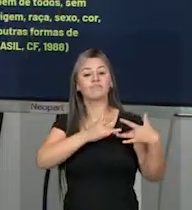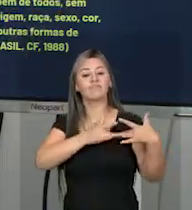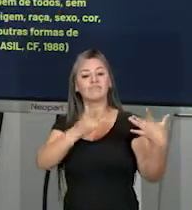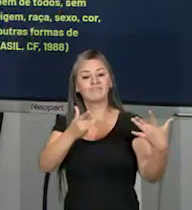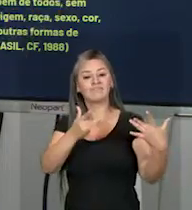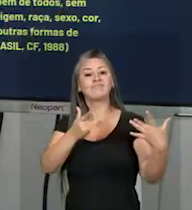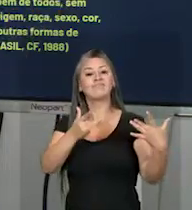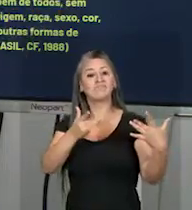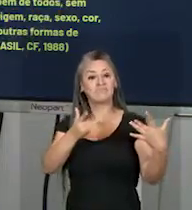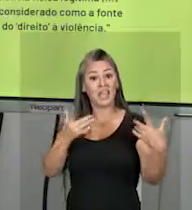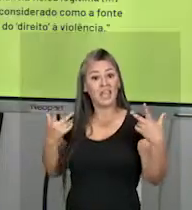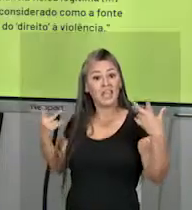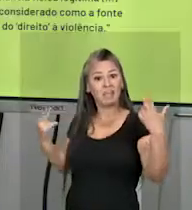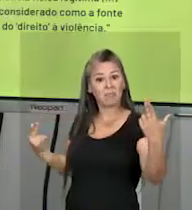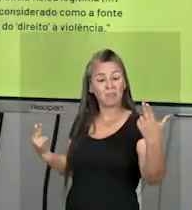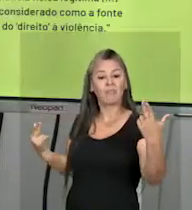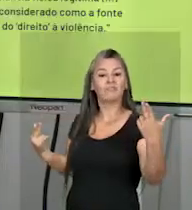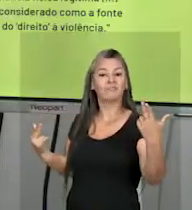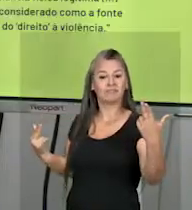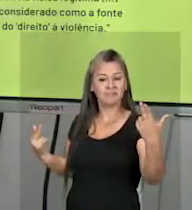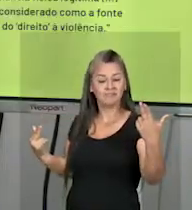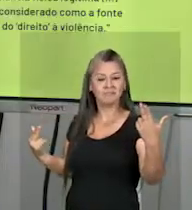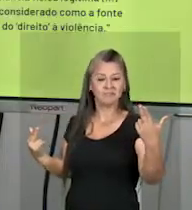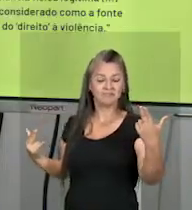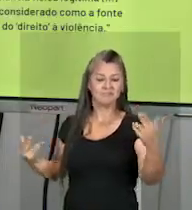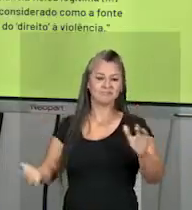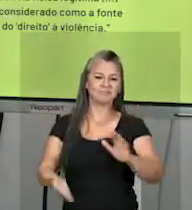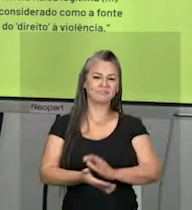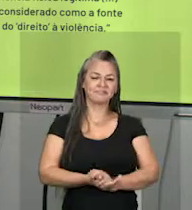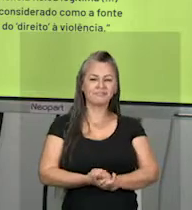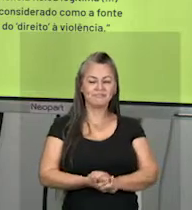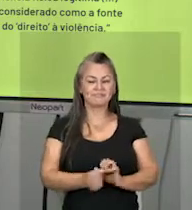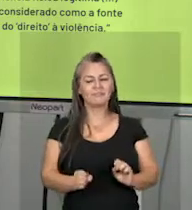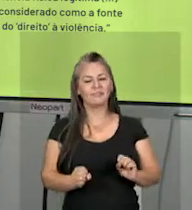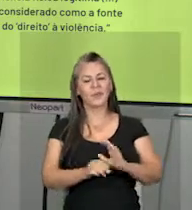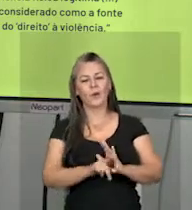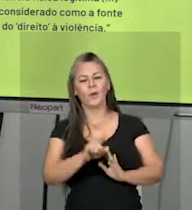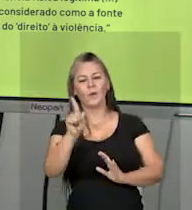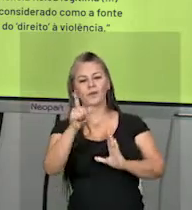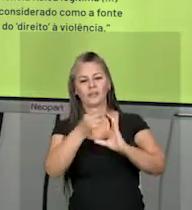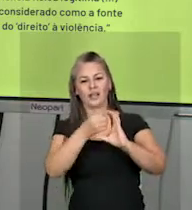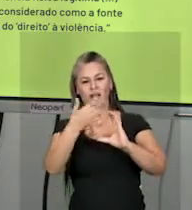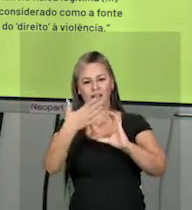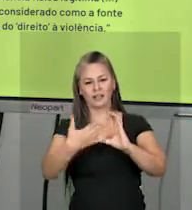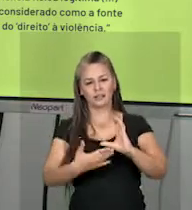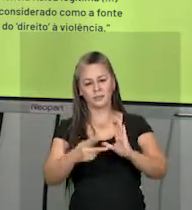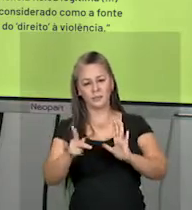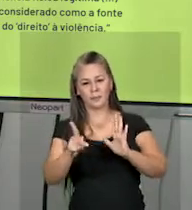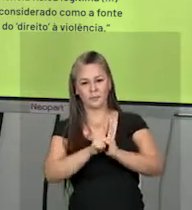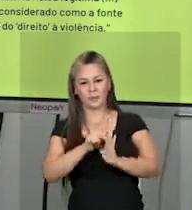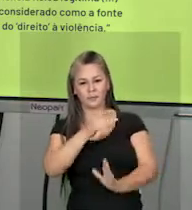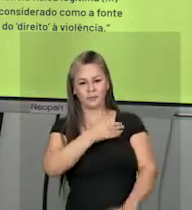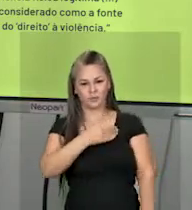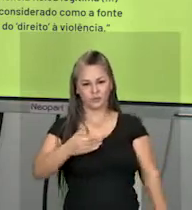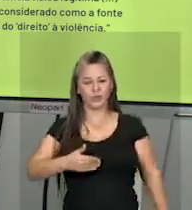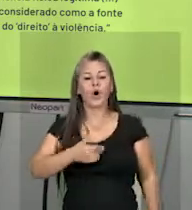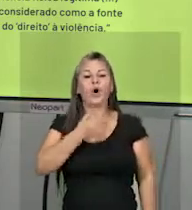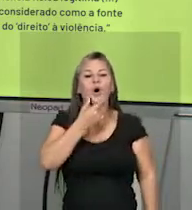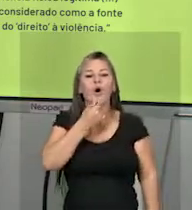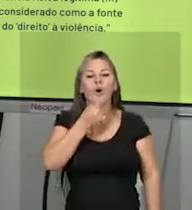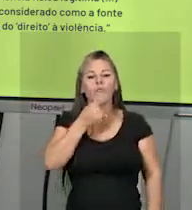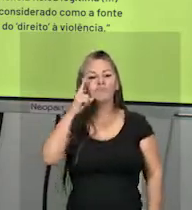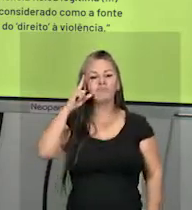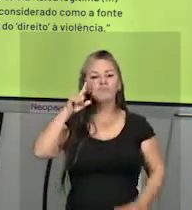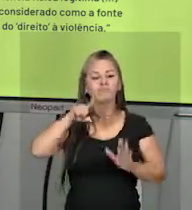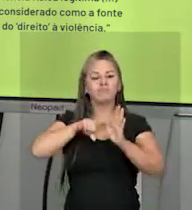fraternidade, ok? Um outro aspecto do Estado também que o Weber, né, o Max Weber